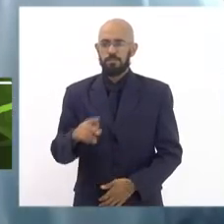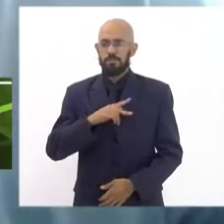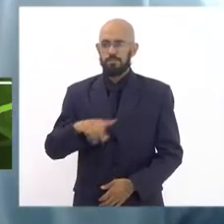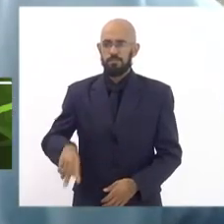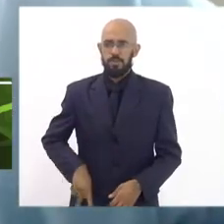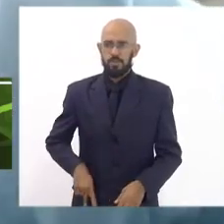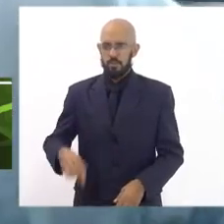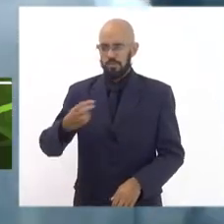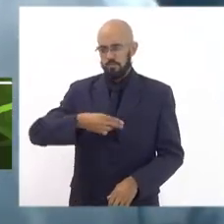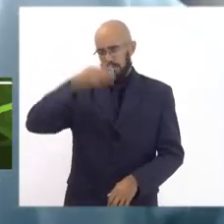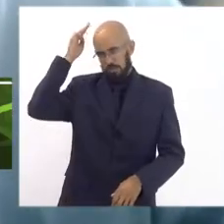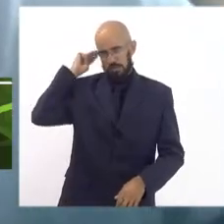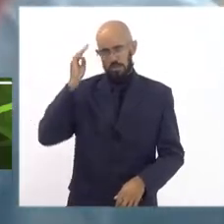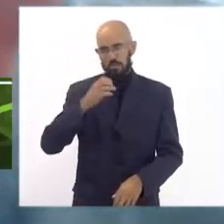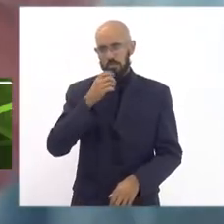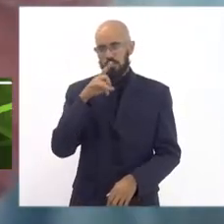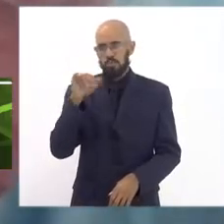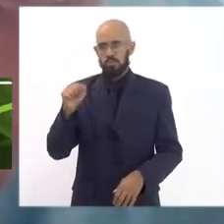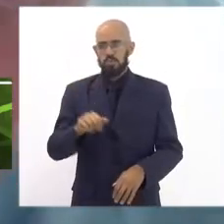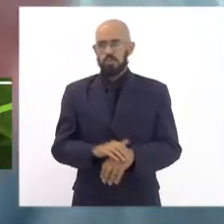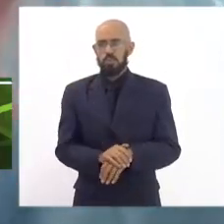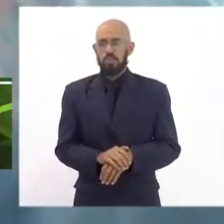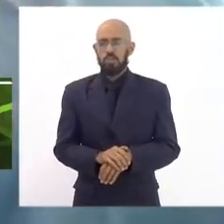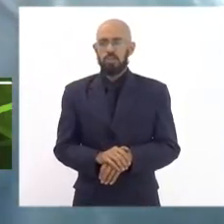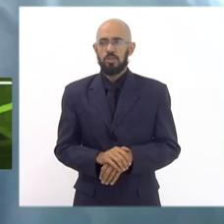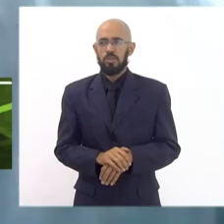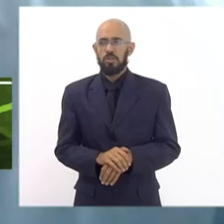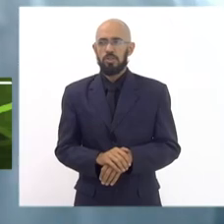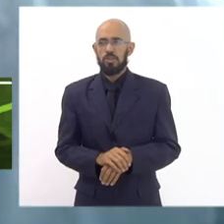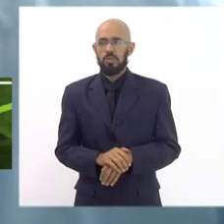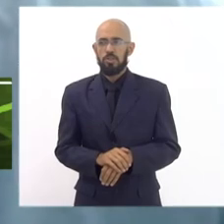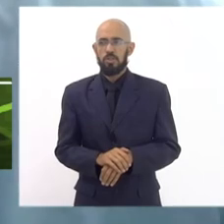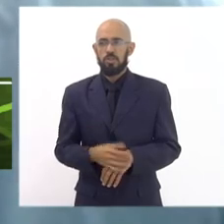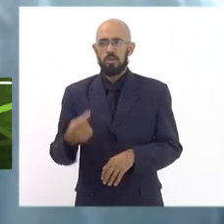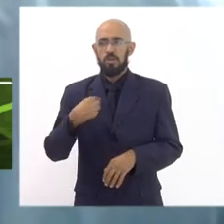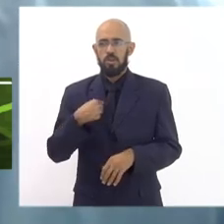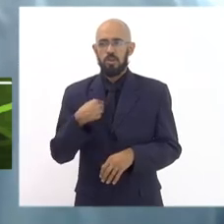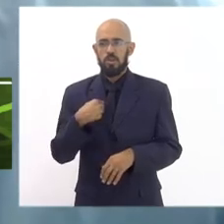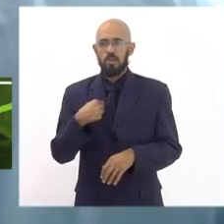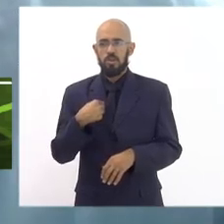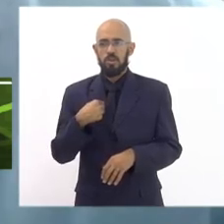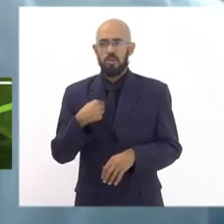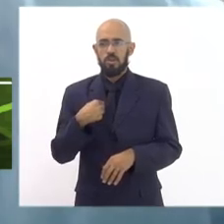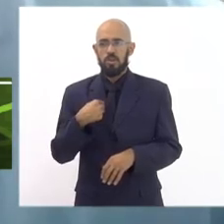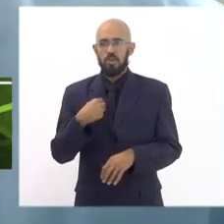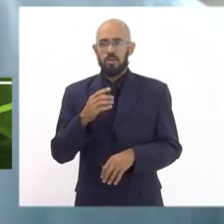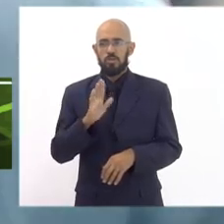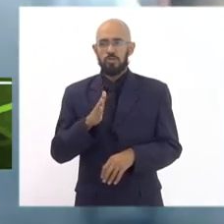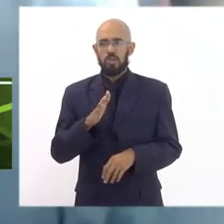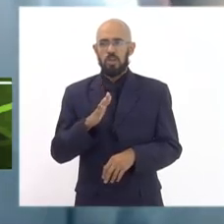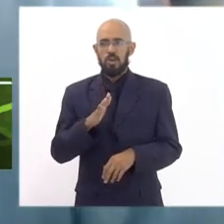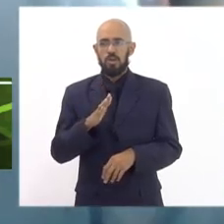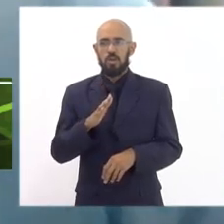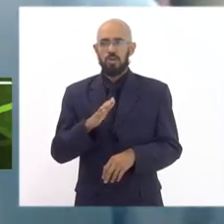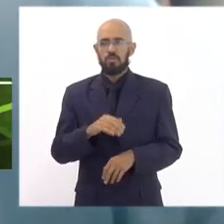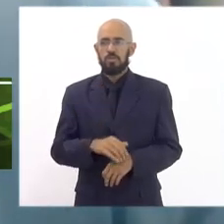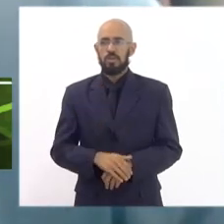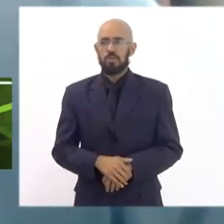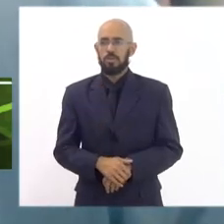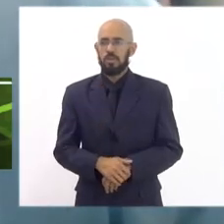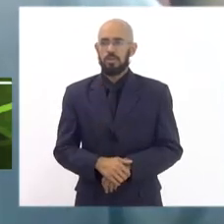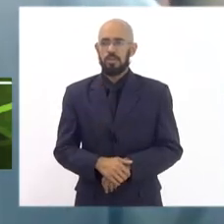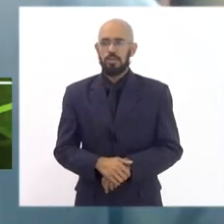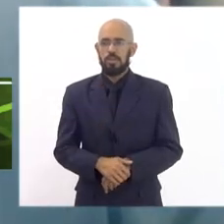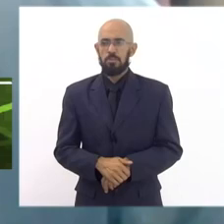Marcos Pacheco. Bom dia a todos. Eu já falei com o Marcos Pacheco, fala a todos, eu tenho hoje uma reunião